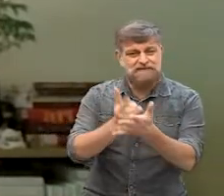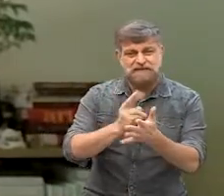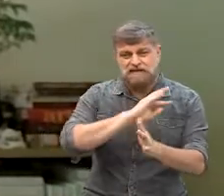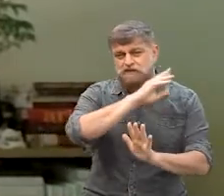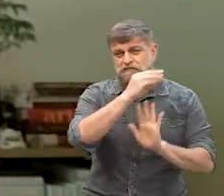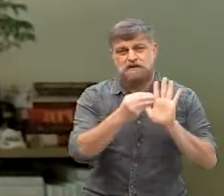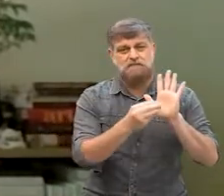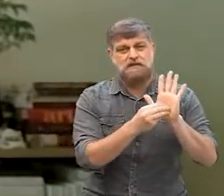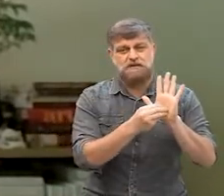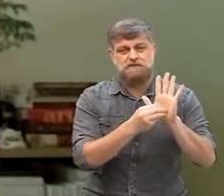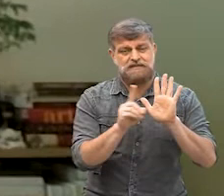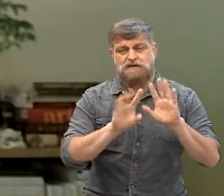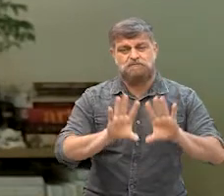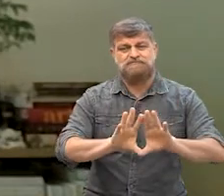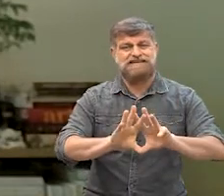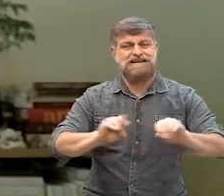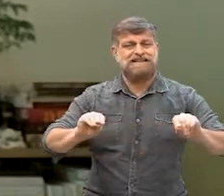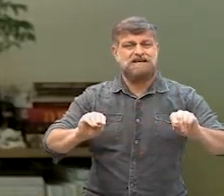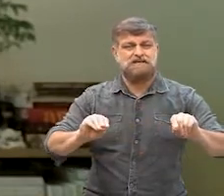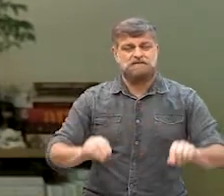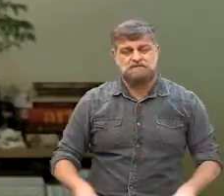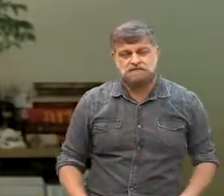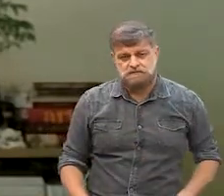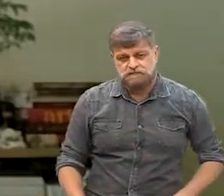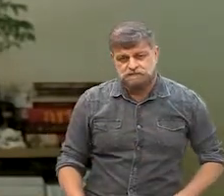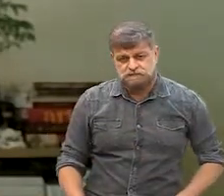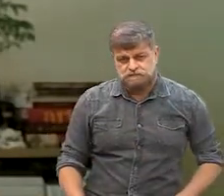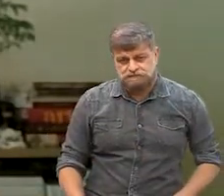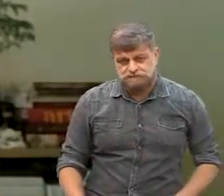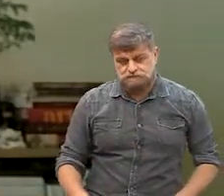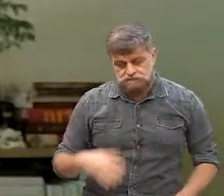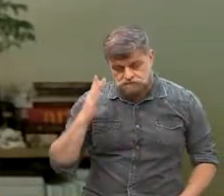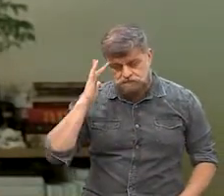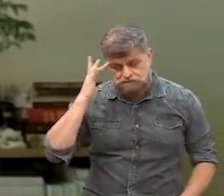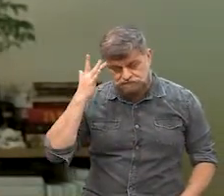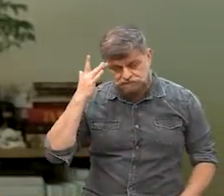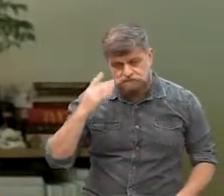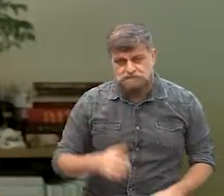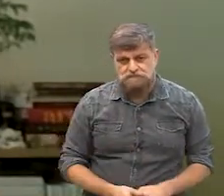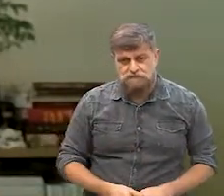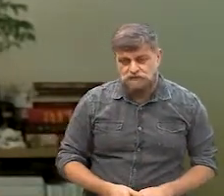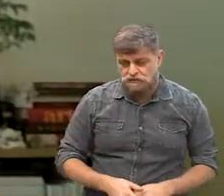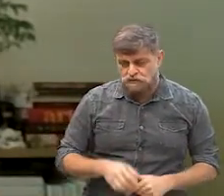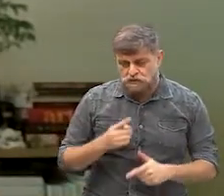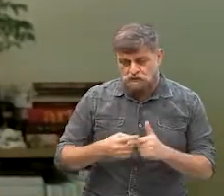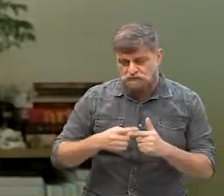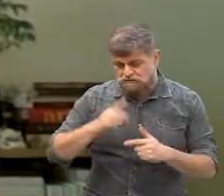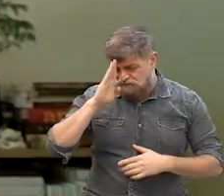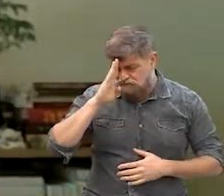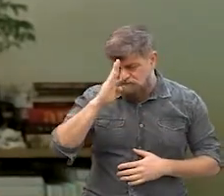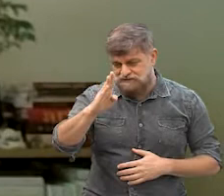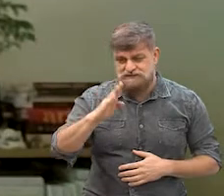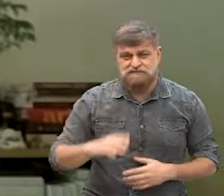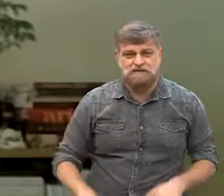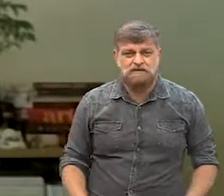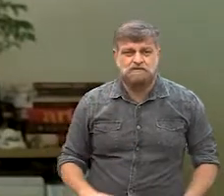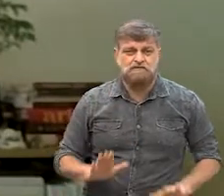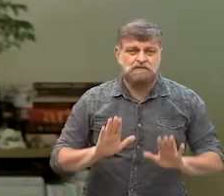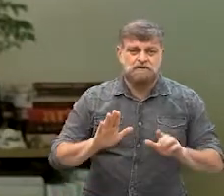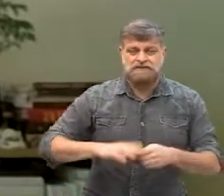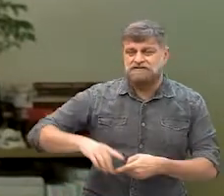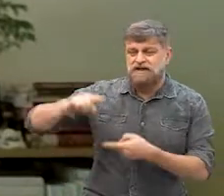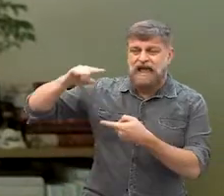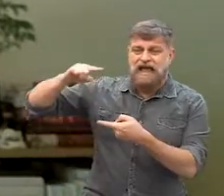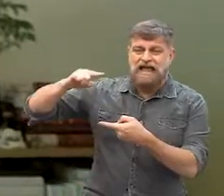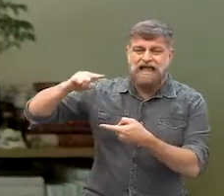não degradar, né? Então, esse eu acho que seria o maior problema, porque ele não vem necessariamente só da garrafa